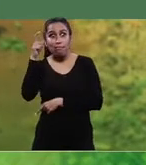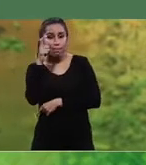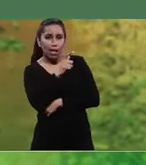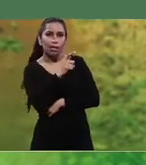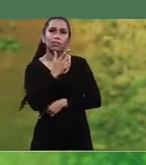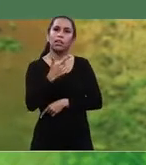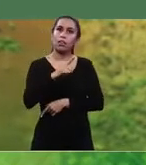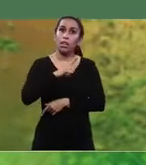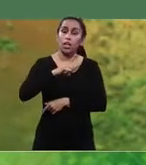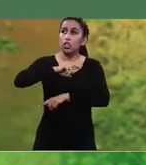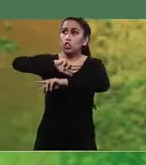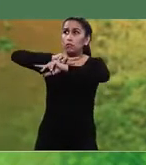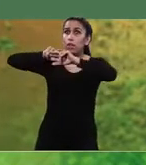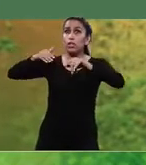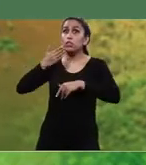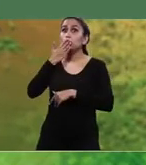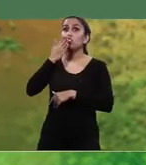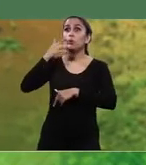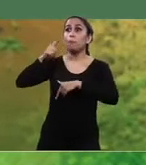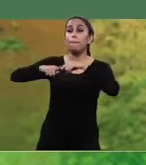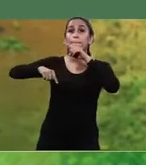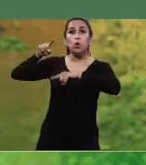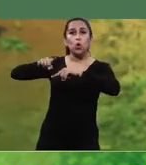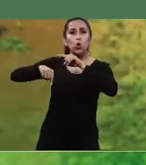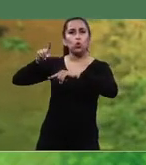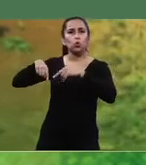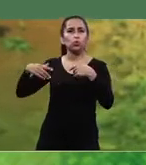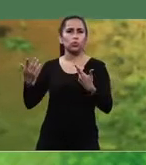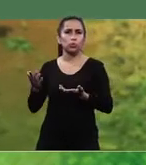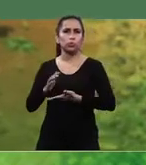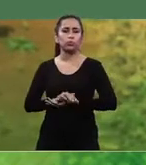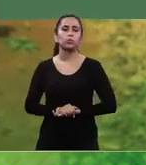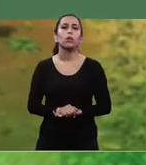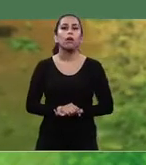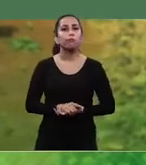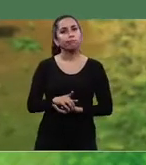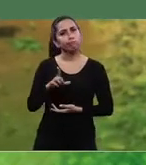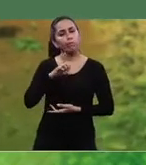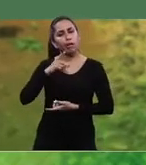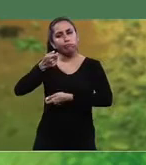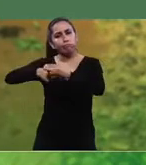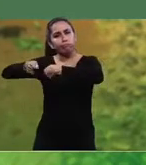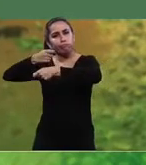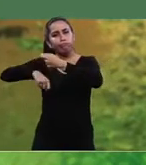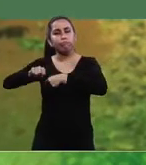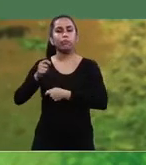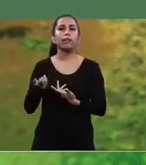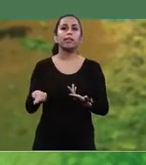diferentes tipos de produtos hortícolas. Com oportunidade de negócio. Na carne bovina,